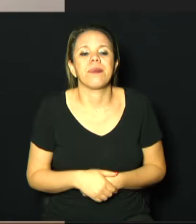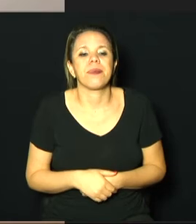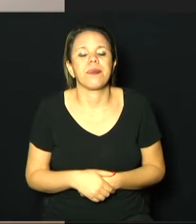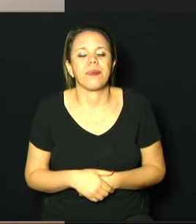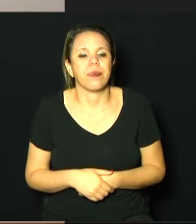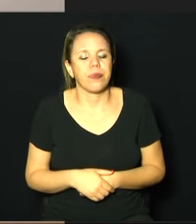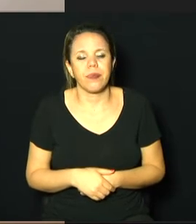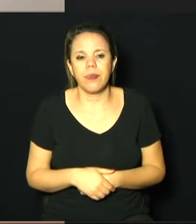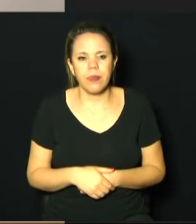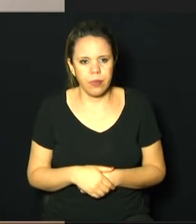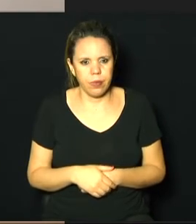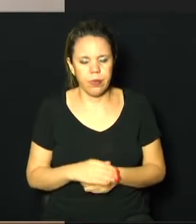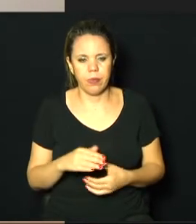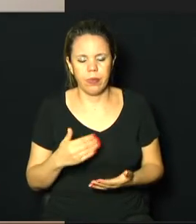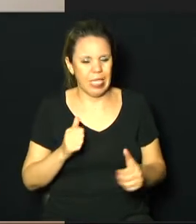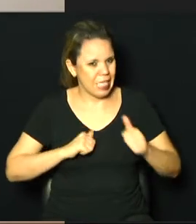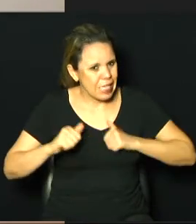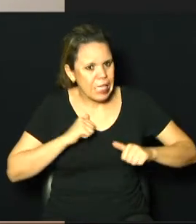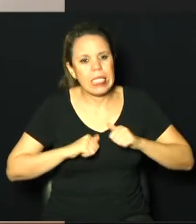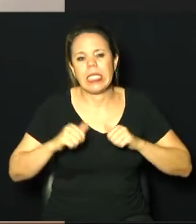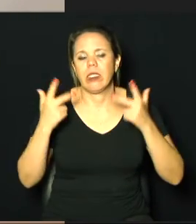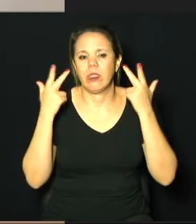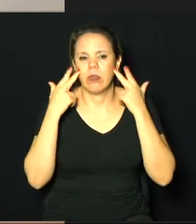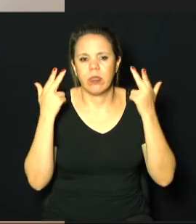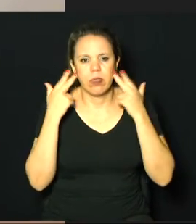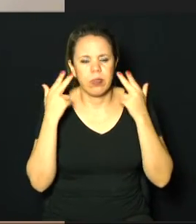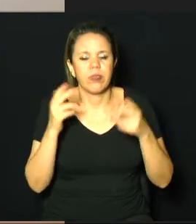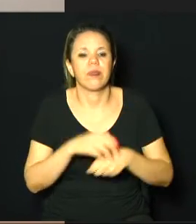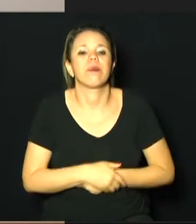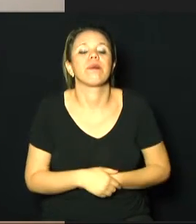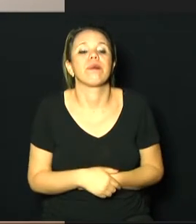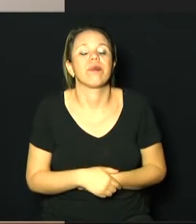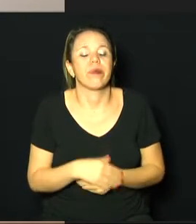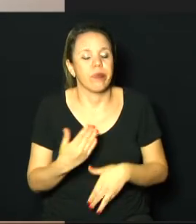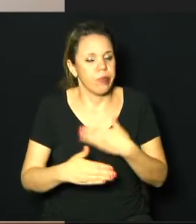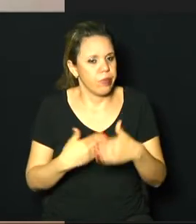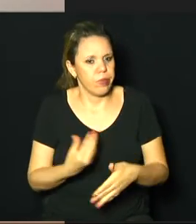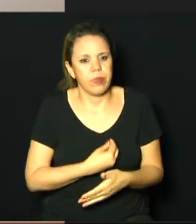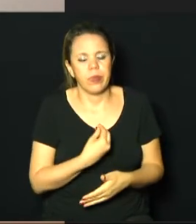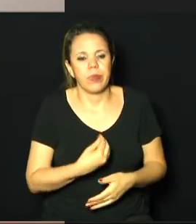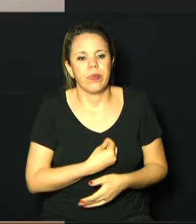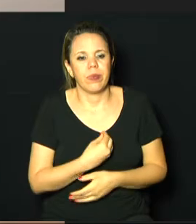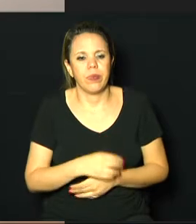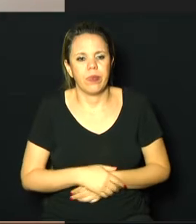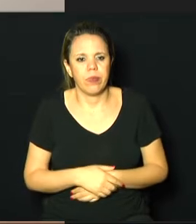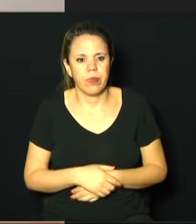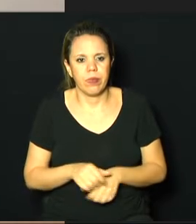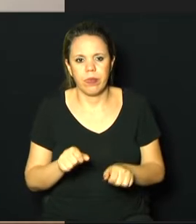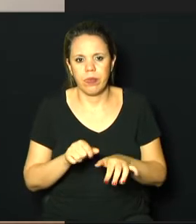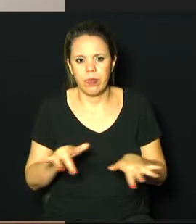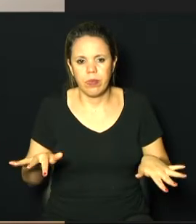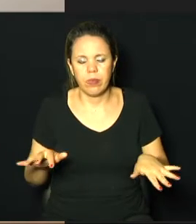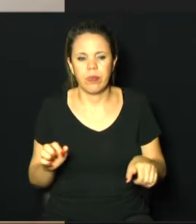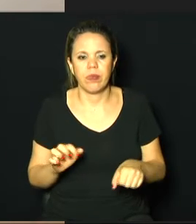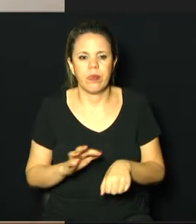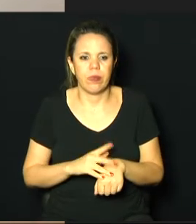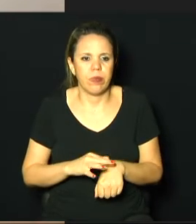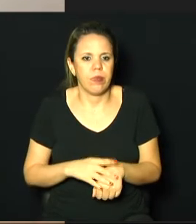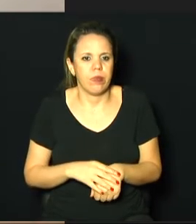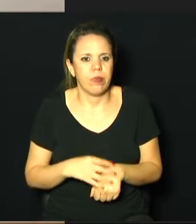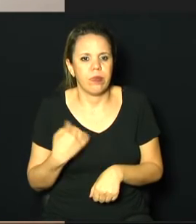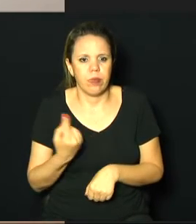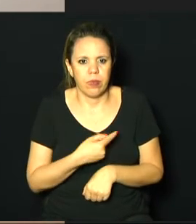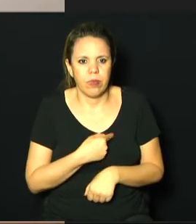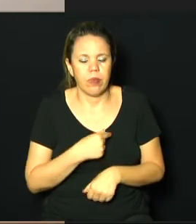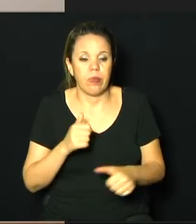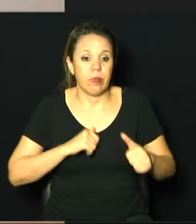ajuda. Até a ansiedade. A ansiedade, ela é normal, né, do nosso dia a dia, com pandemia, sem pandemia, né, nós somos